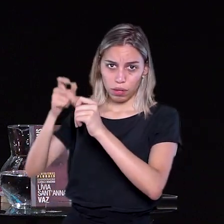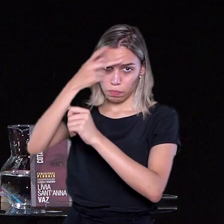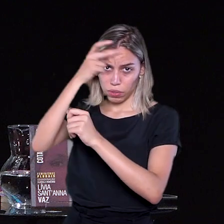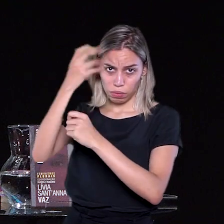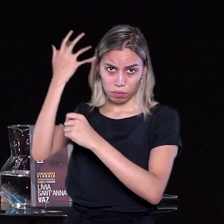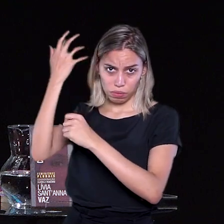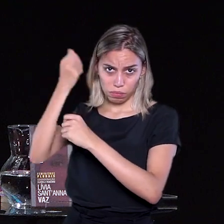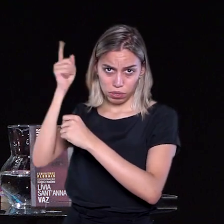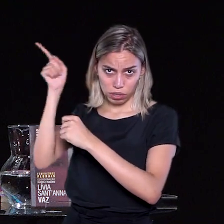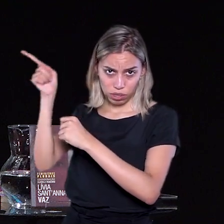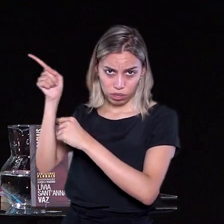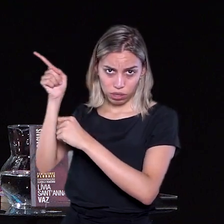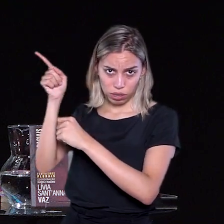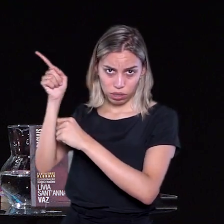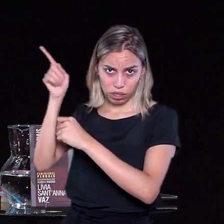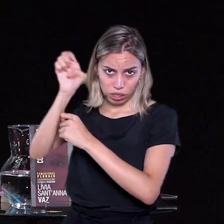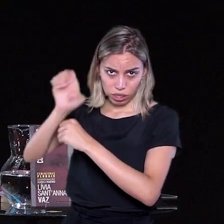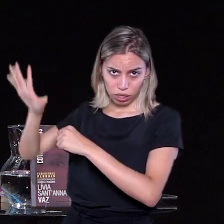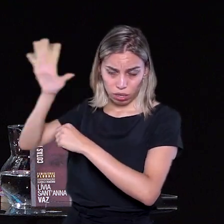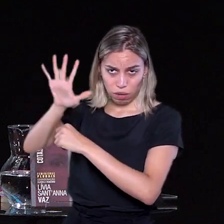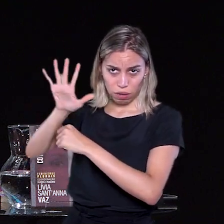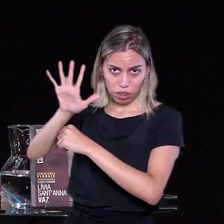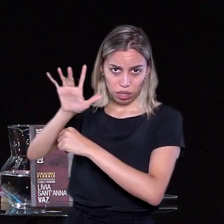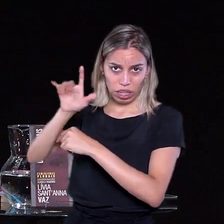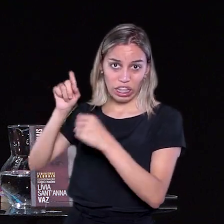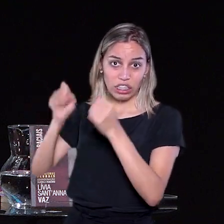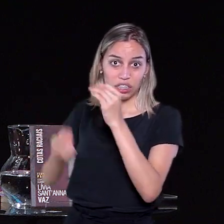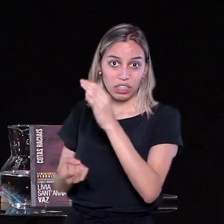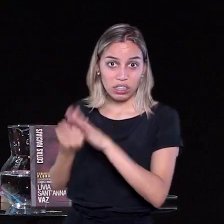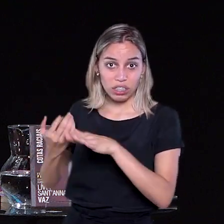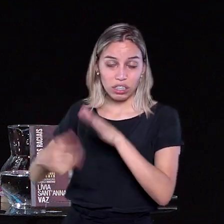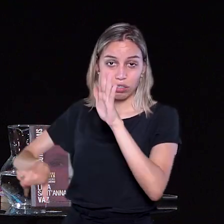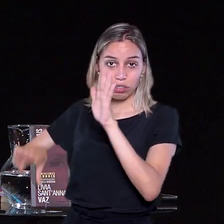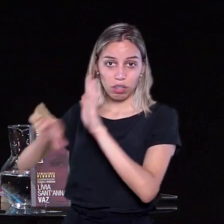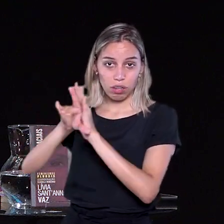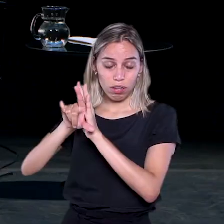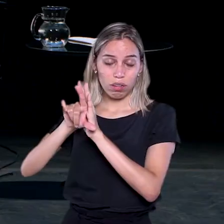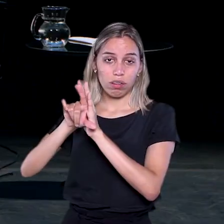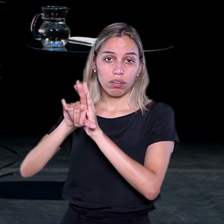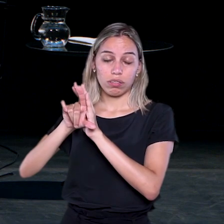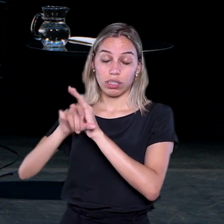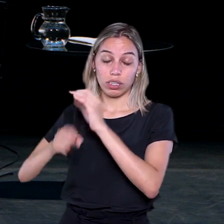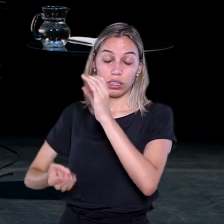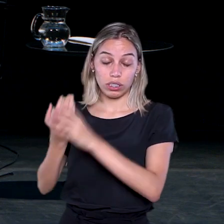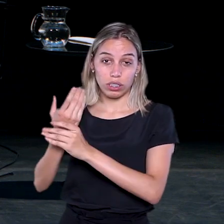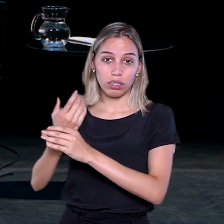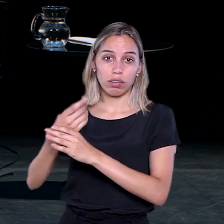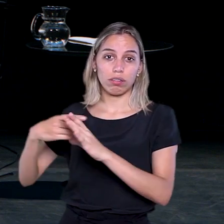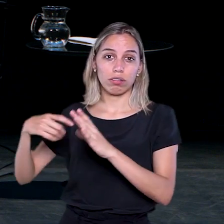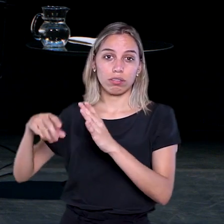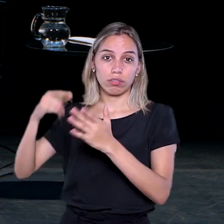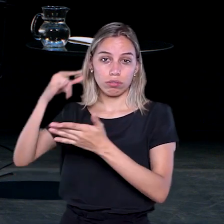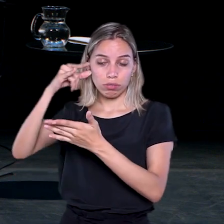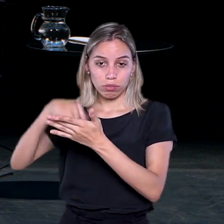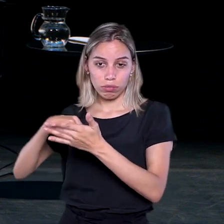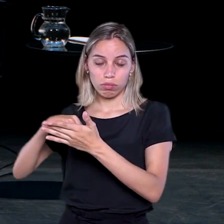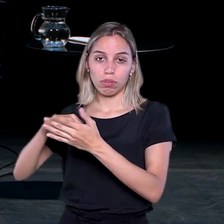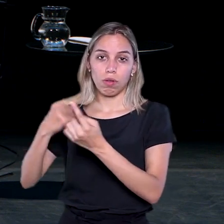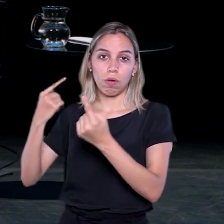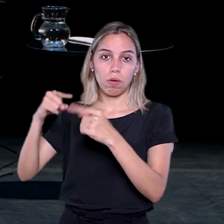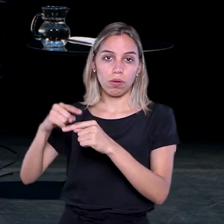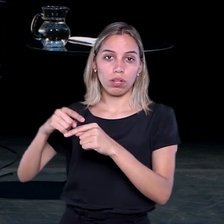gera indignação, gera produção de documentos internacionais de direitos humanos. Condenações. Condenações e